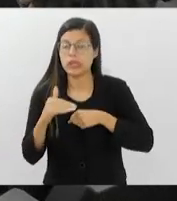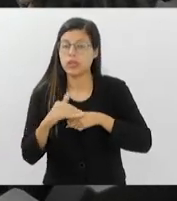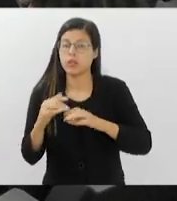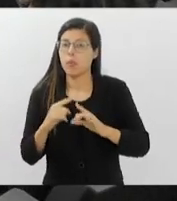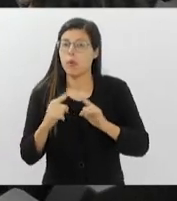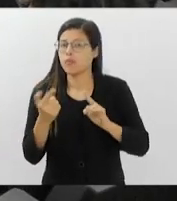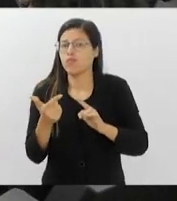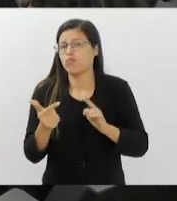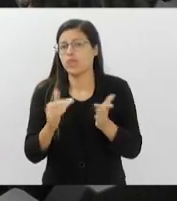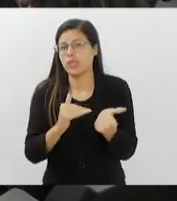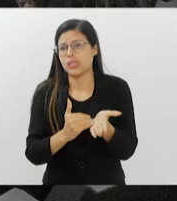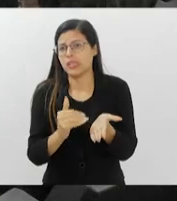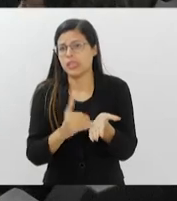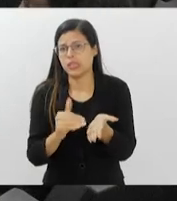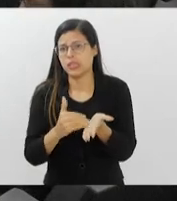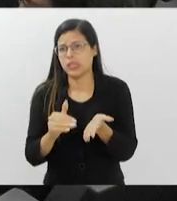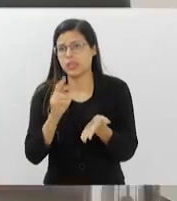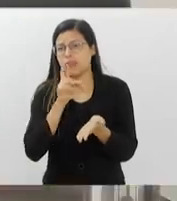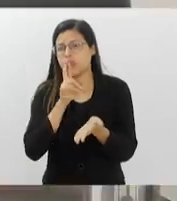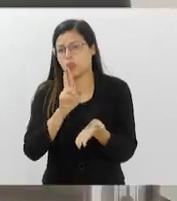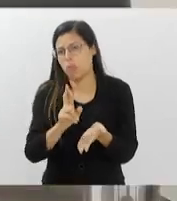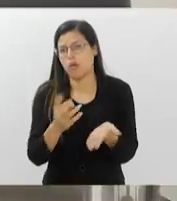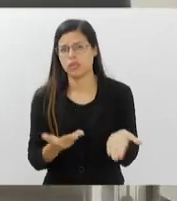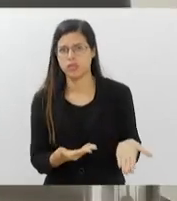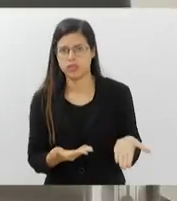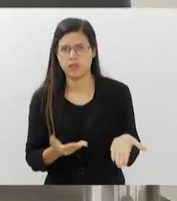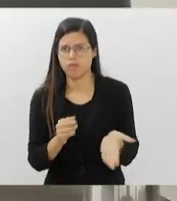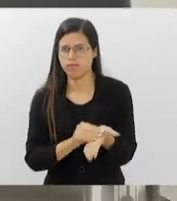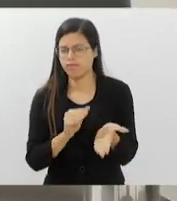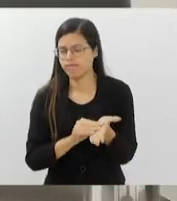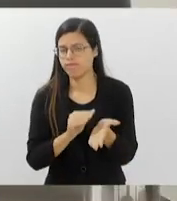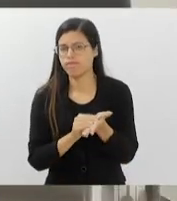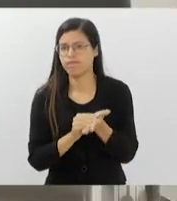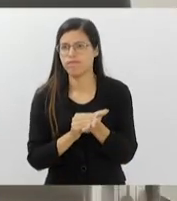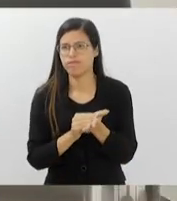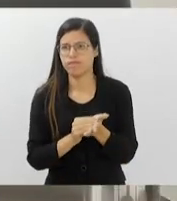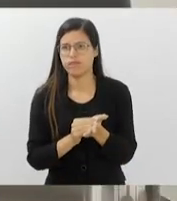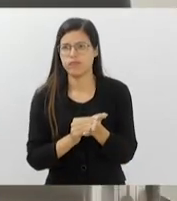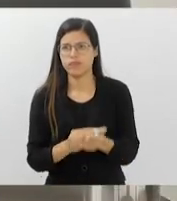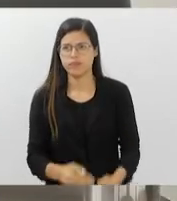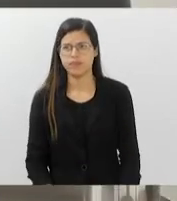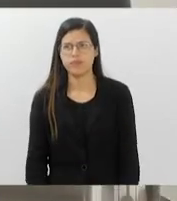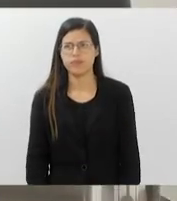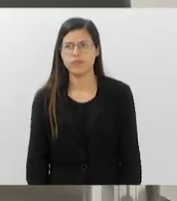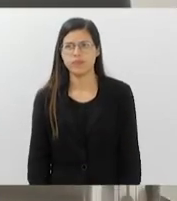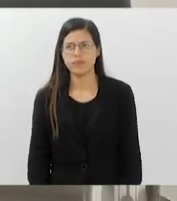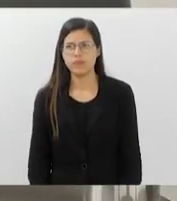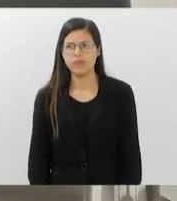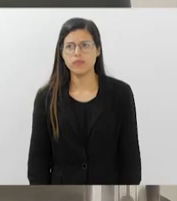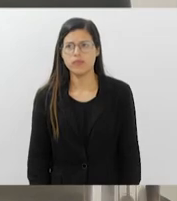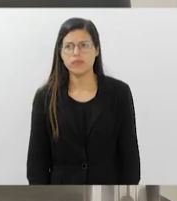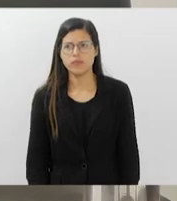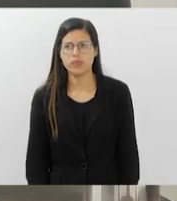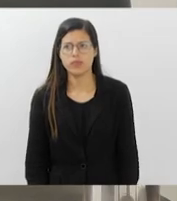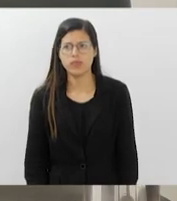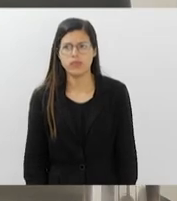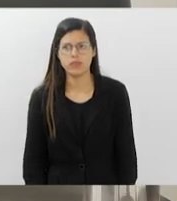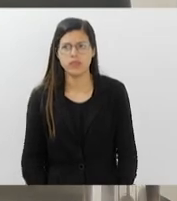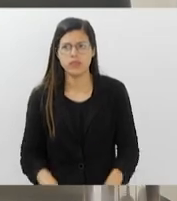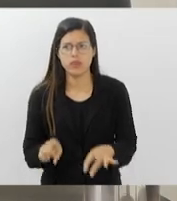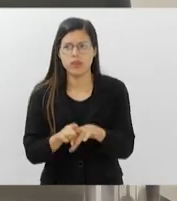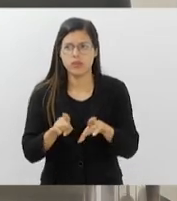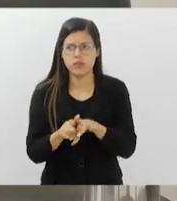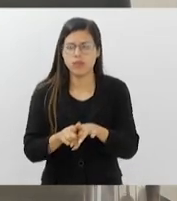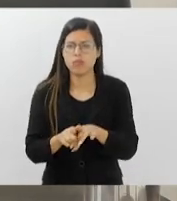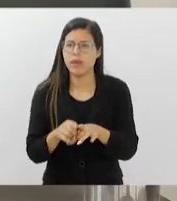da secretaria as respostas que nós temos que ter então é também embora o s não me tenha autorizado a falar acho que é também um constrangimento